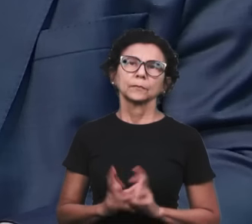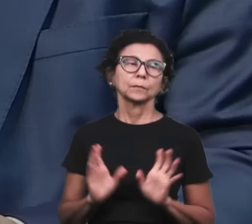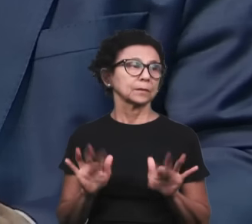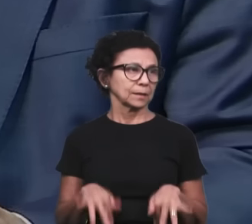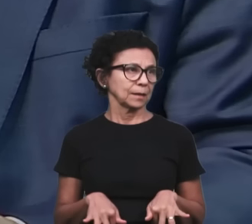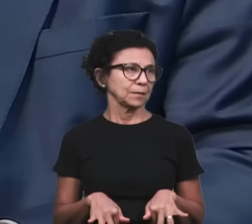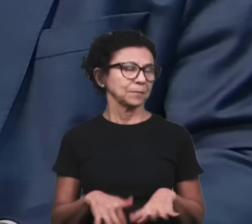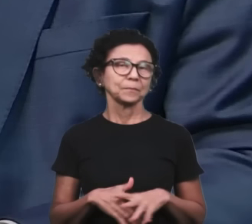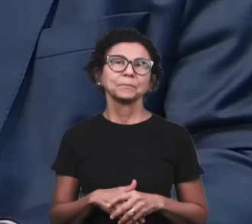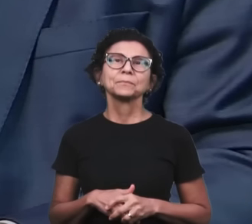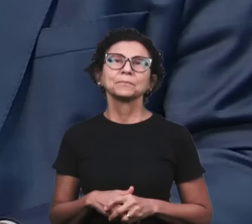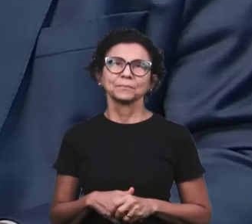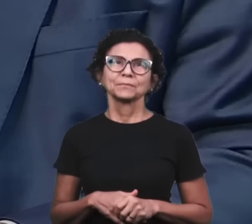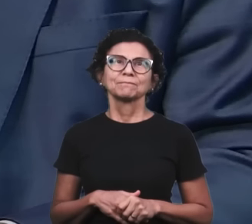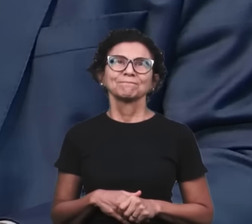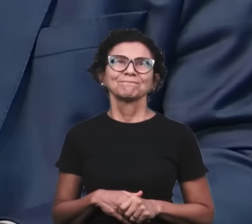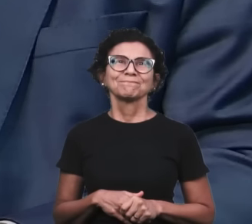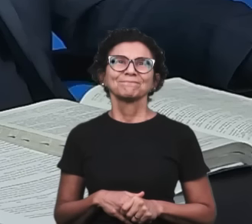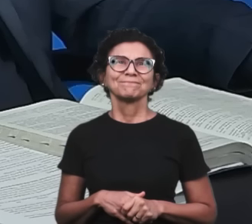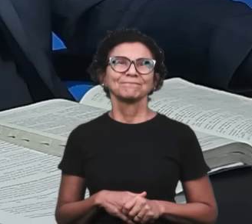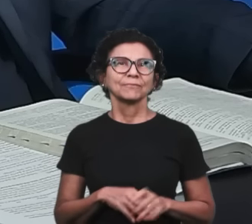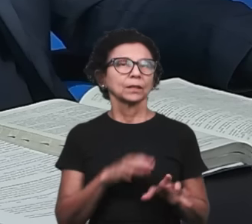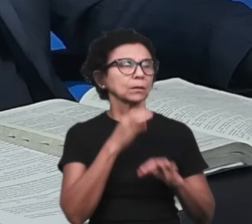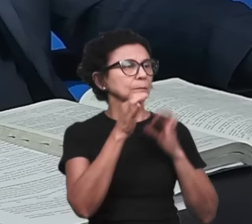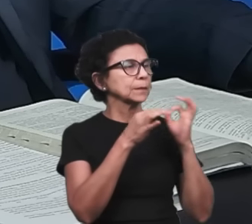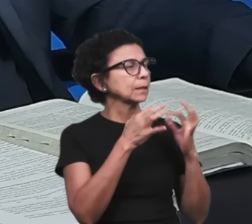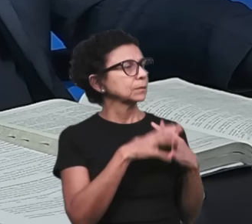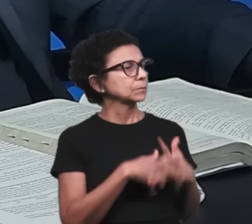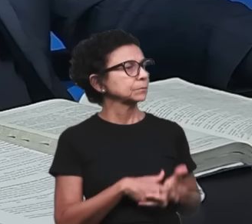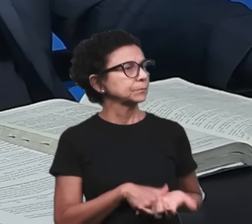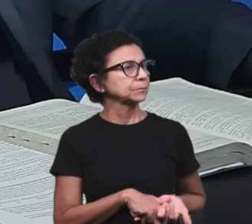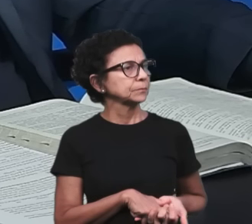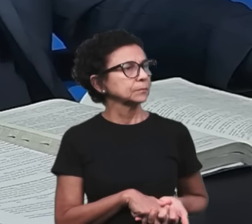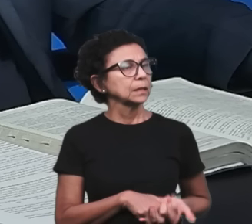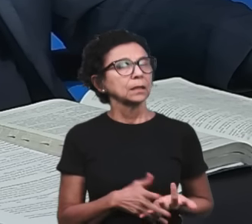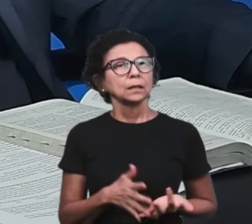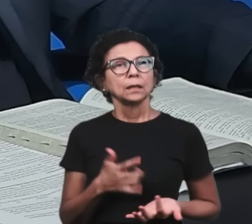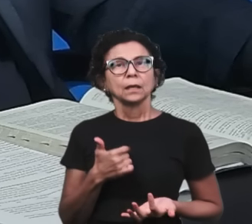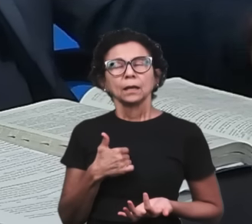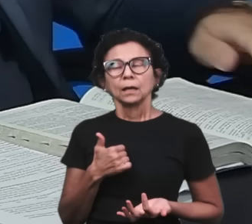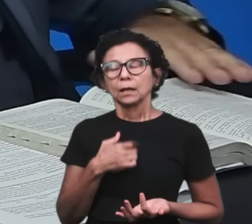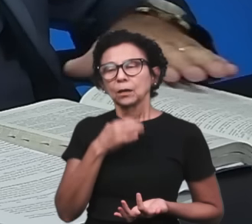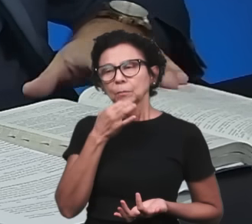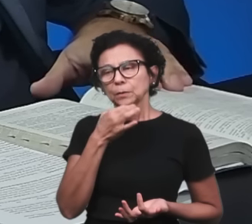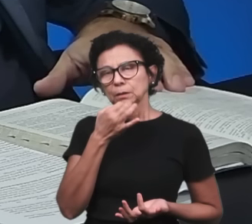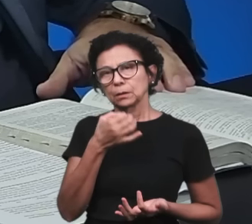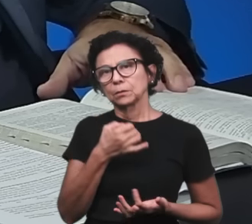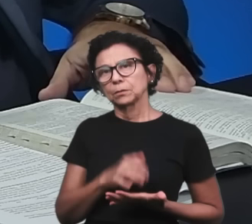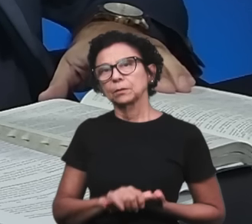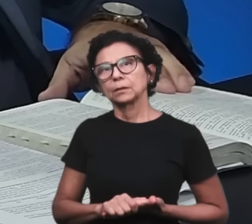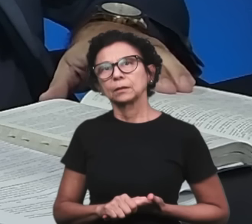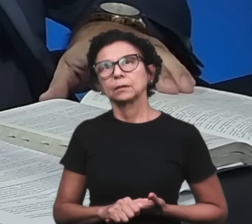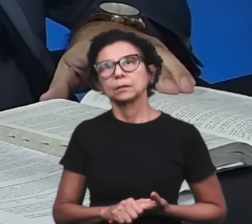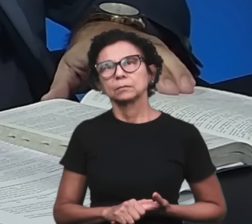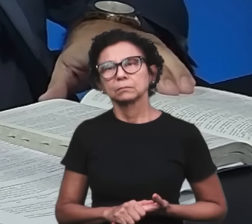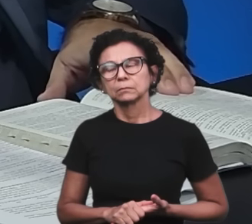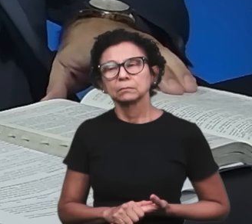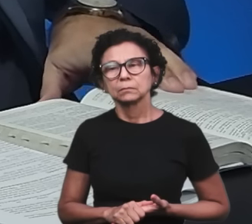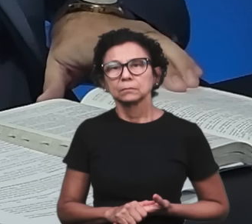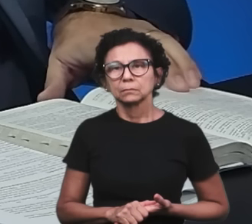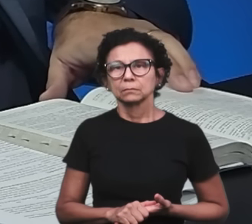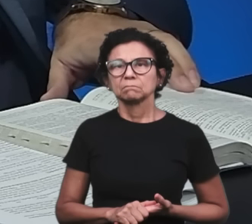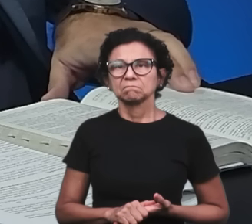então? Tem mais algum comentário? Não? Eu acho muito rico aqui quando a gente vê detalhes